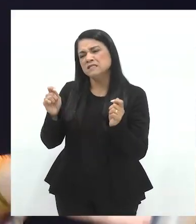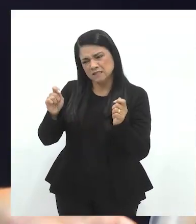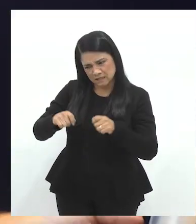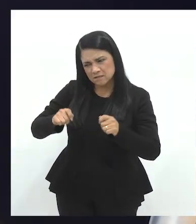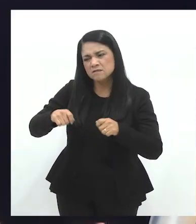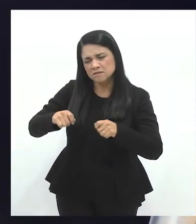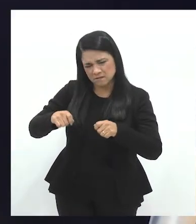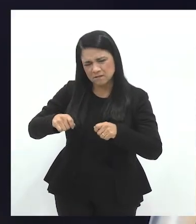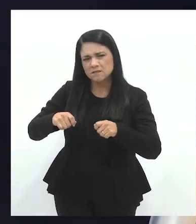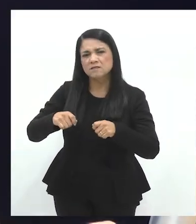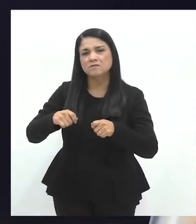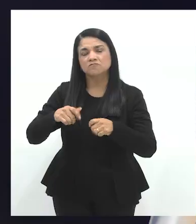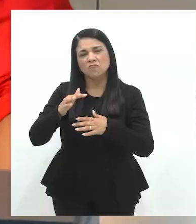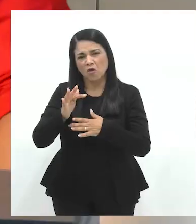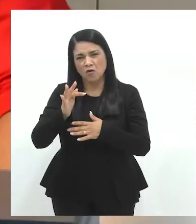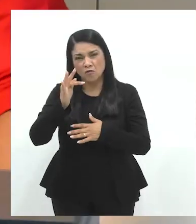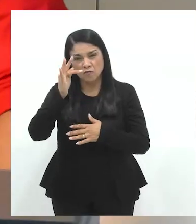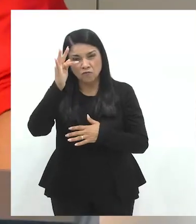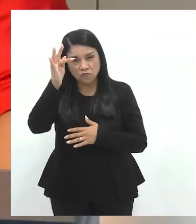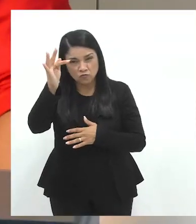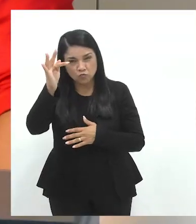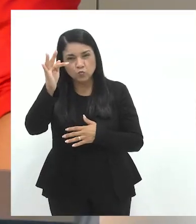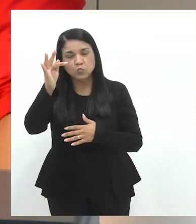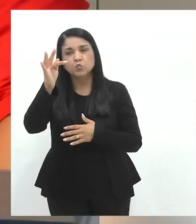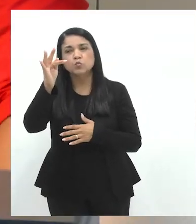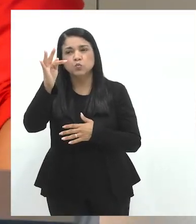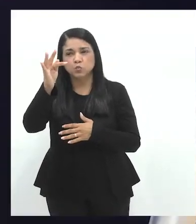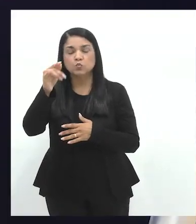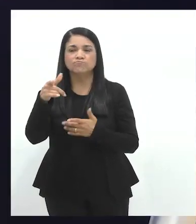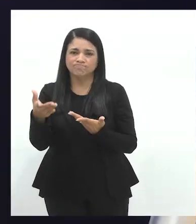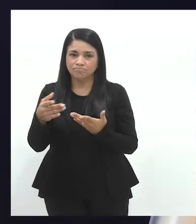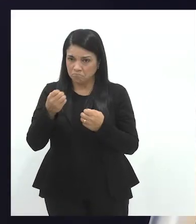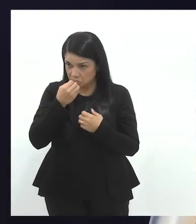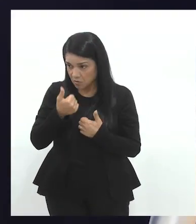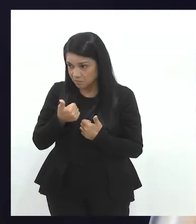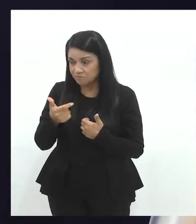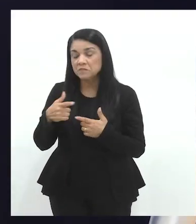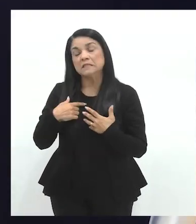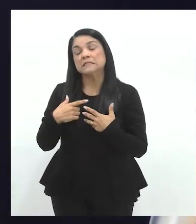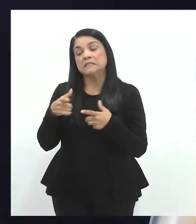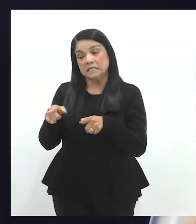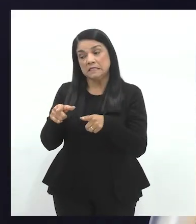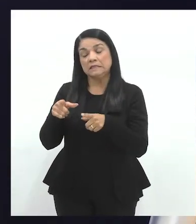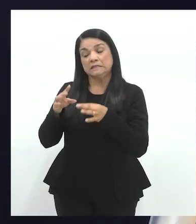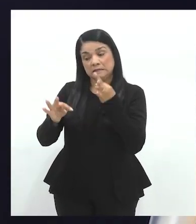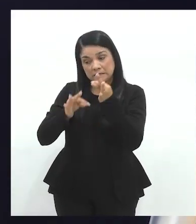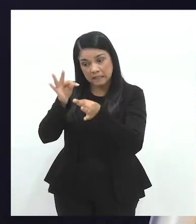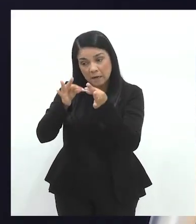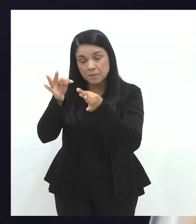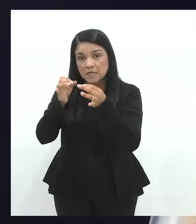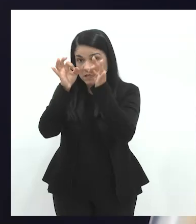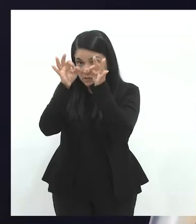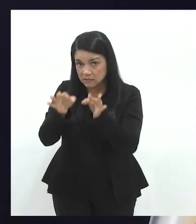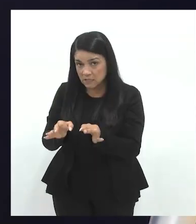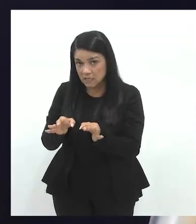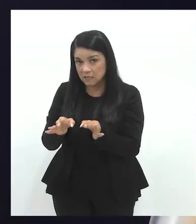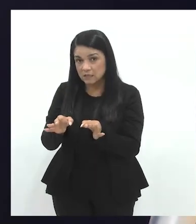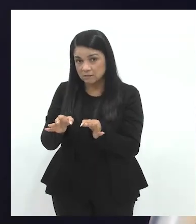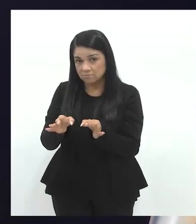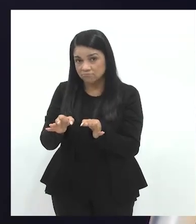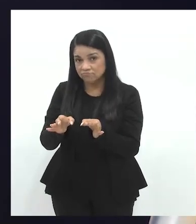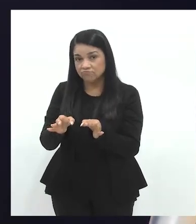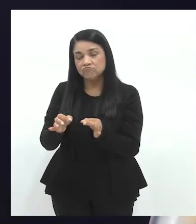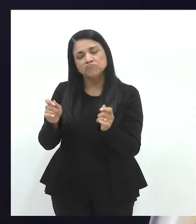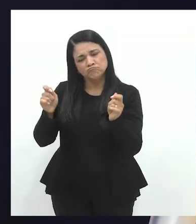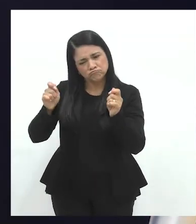ele está recebendo um Ele tratamento. tem um É, futuro pela frente claro, ele bacana? recebendo a intervenção, o